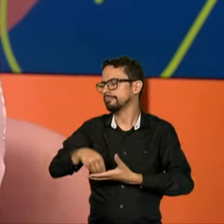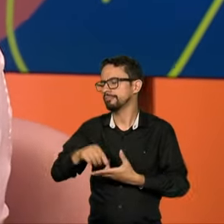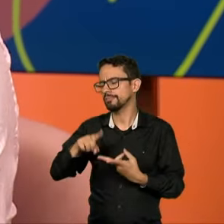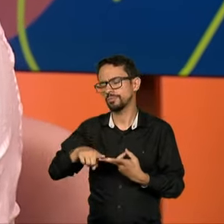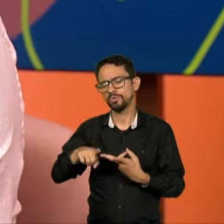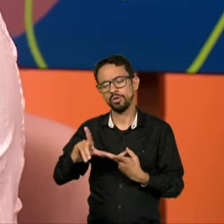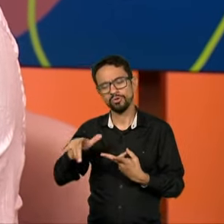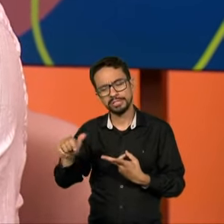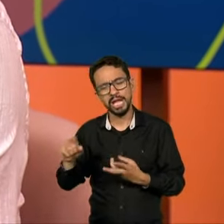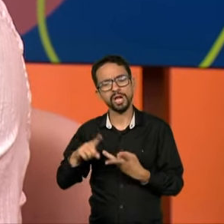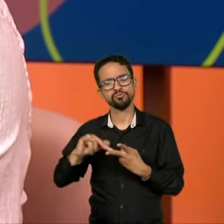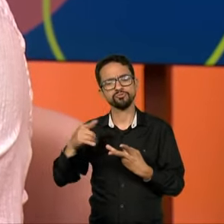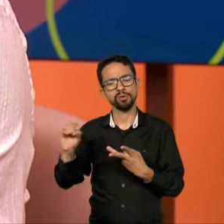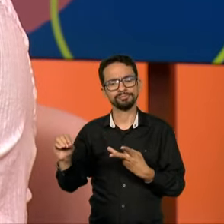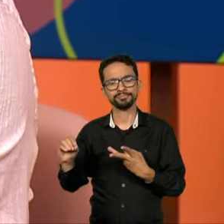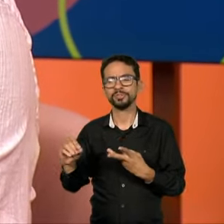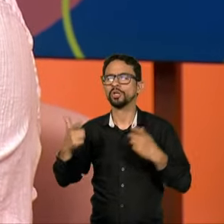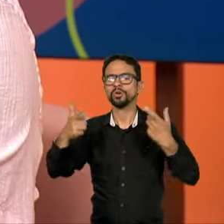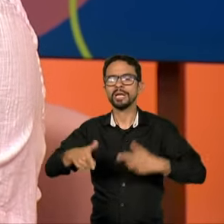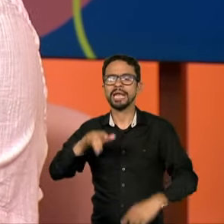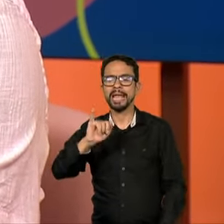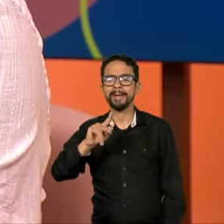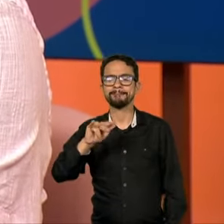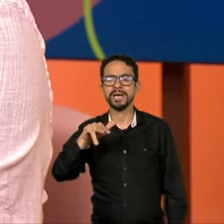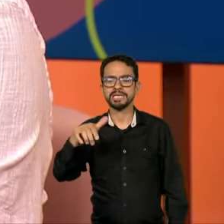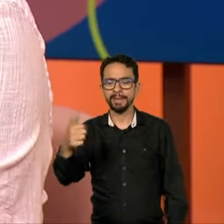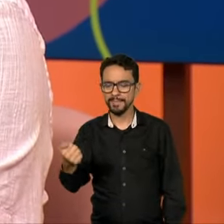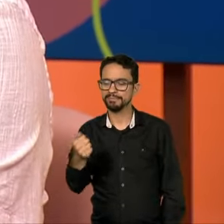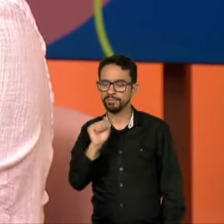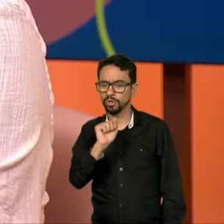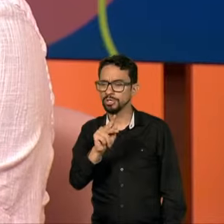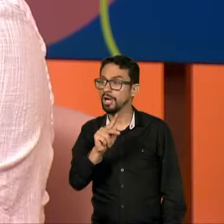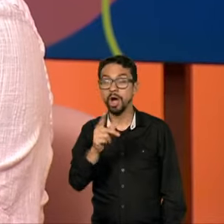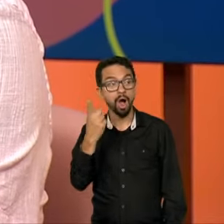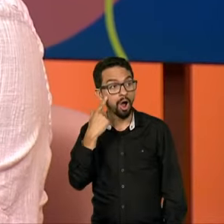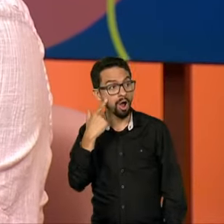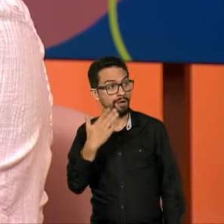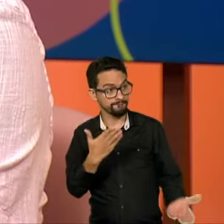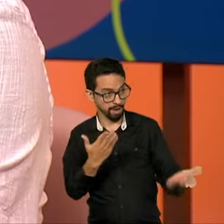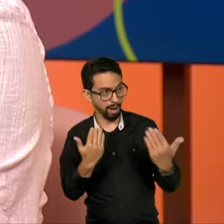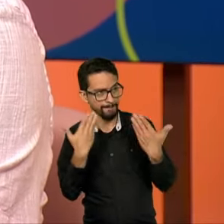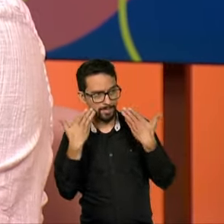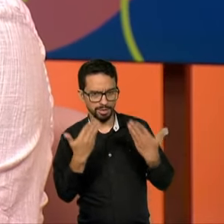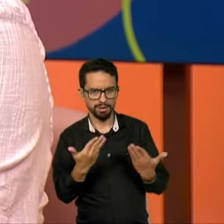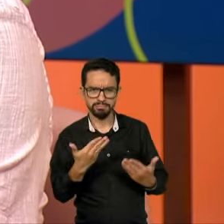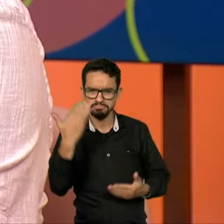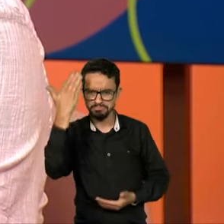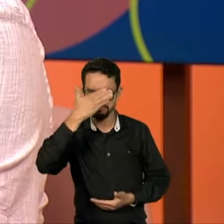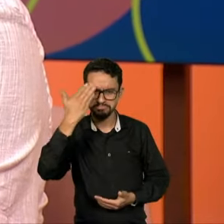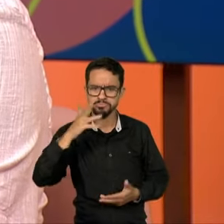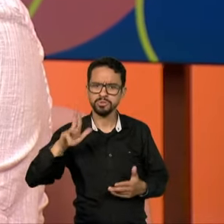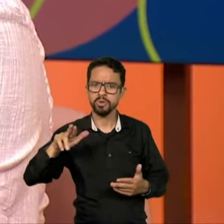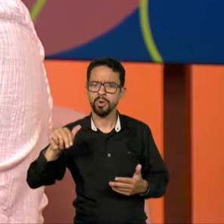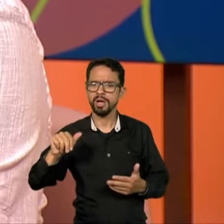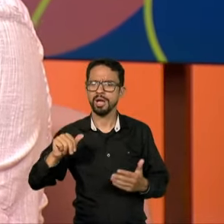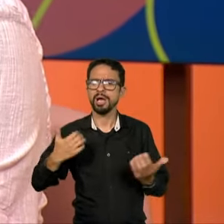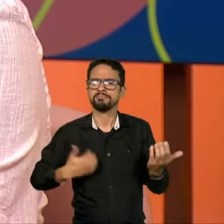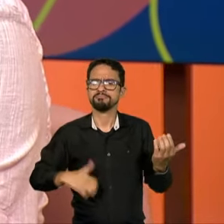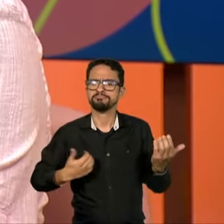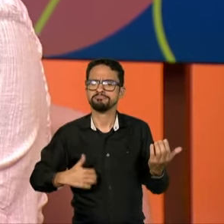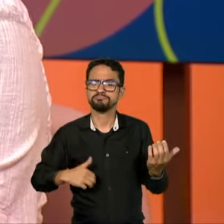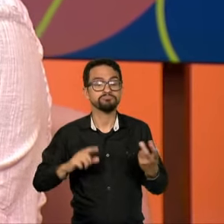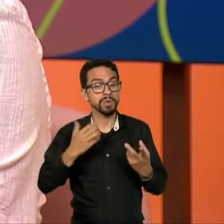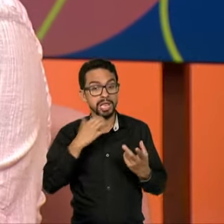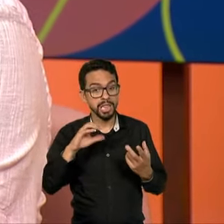com o João. Ipanema ali, em Ipanema, né? Ele falou, olha, vem cá, deixa eu te mostrar um negócio. Eu nunca tinha visto o Cazuza tocar violão, nem